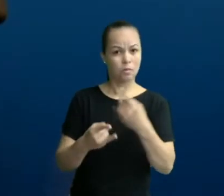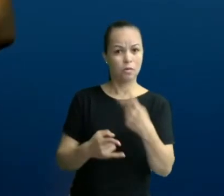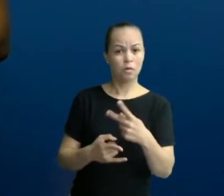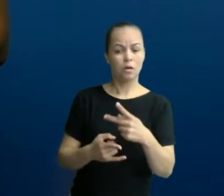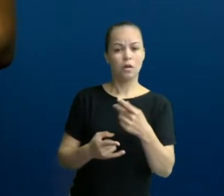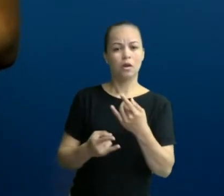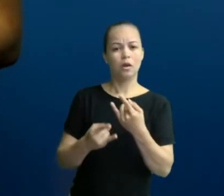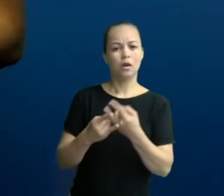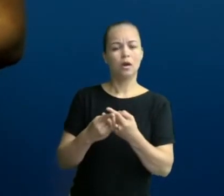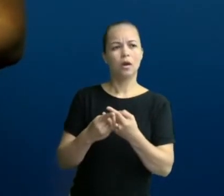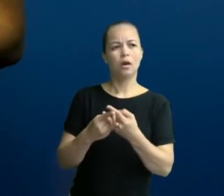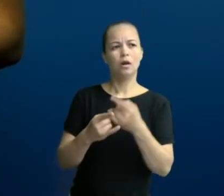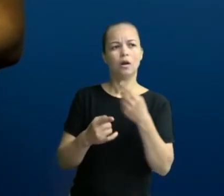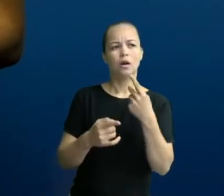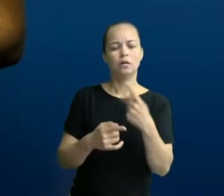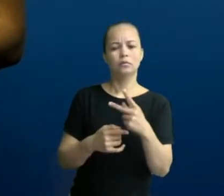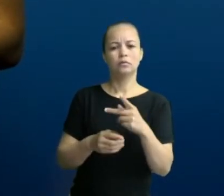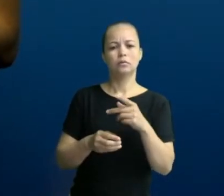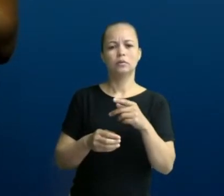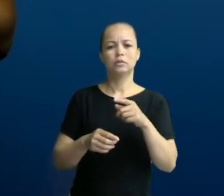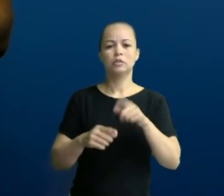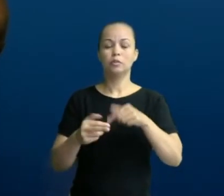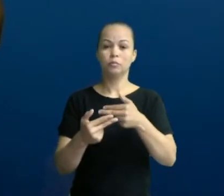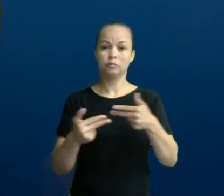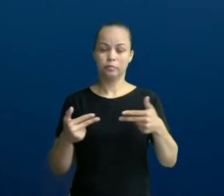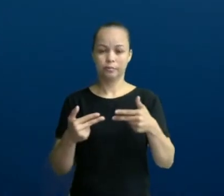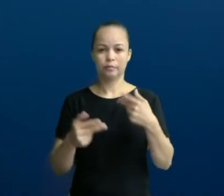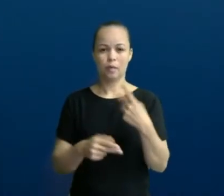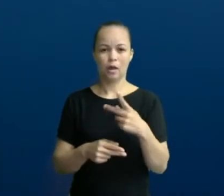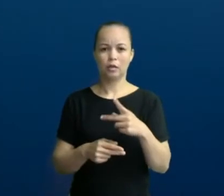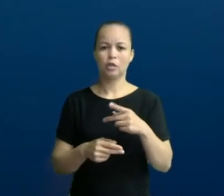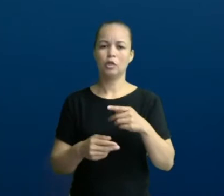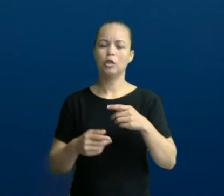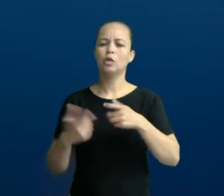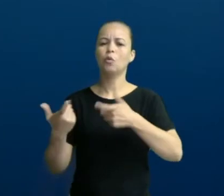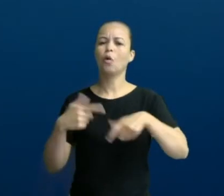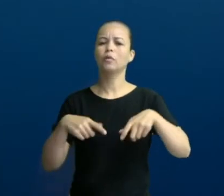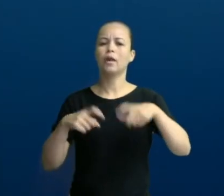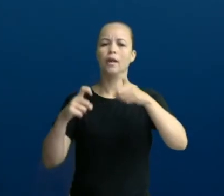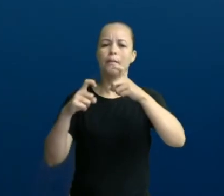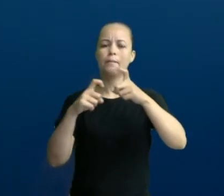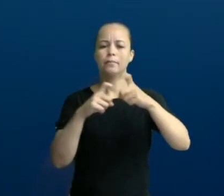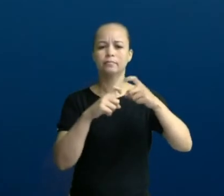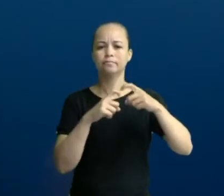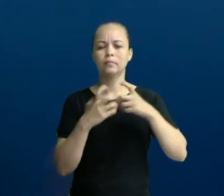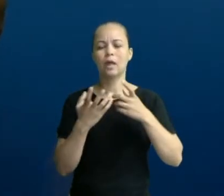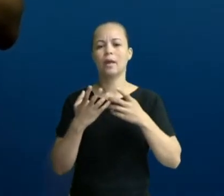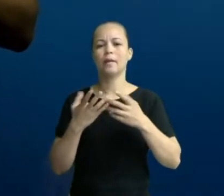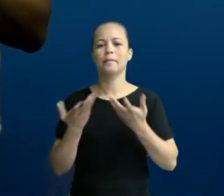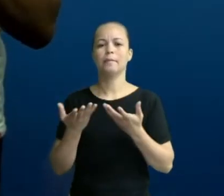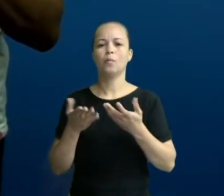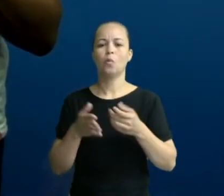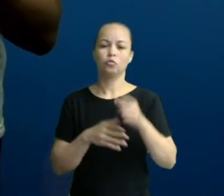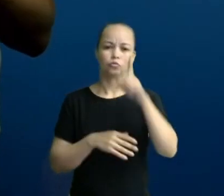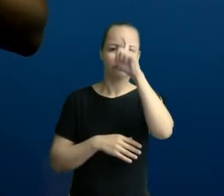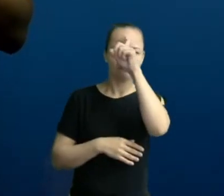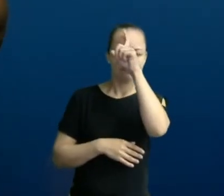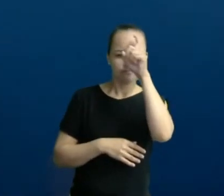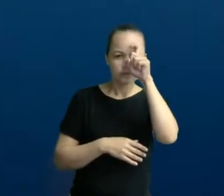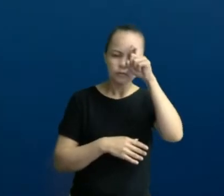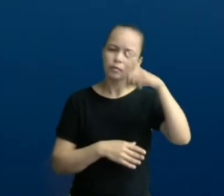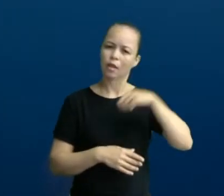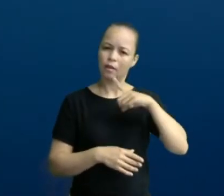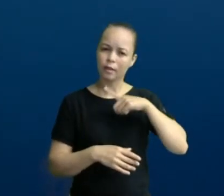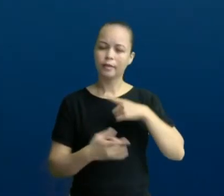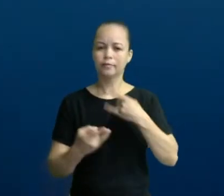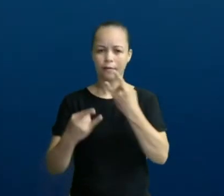consegue esse tipo de material, esse tipo de insumo em qualquer posto de saúde. Existem leis que garantem isso, é um direito do cidadão, isso tem a